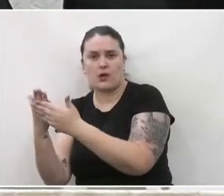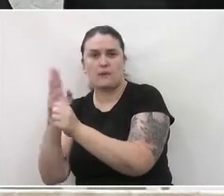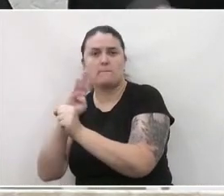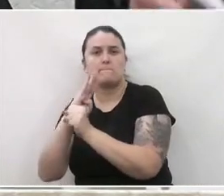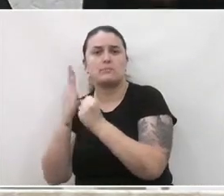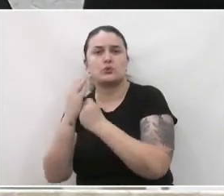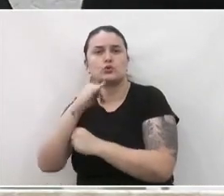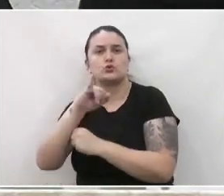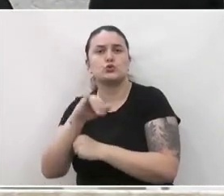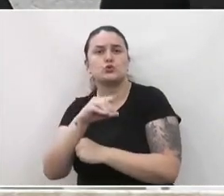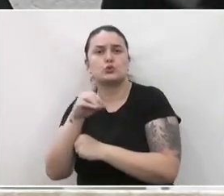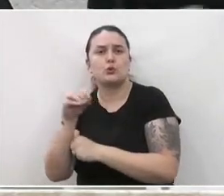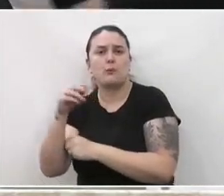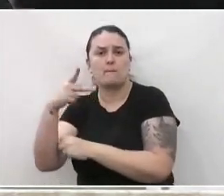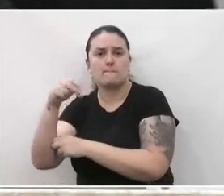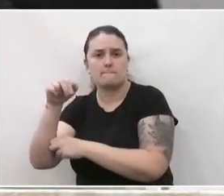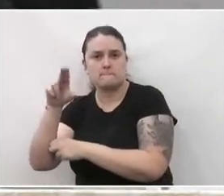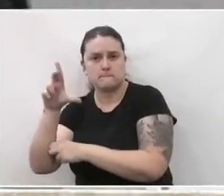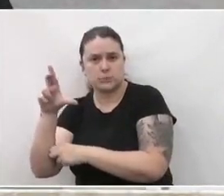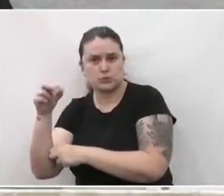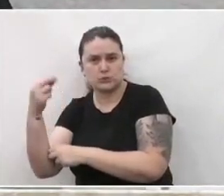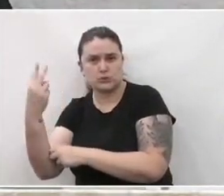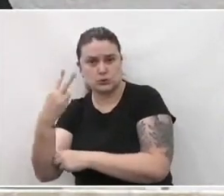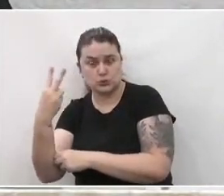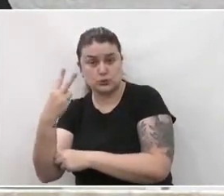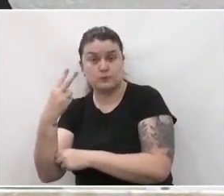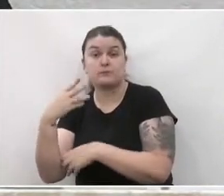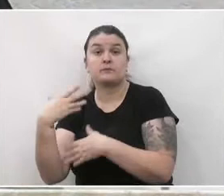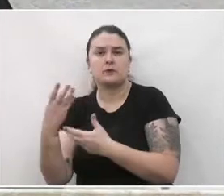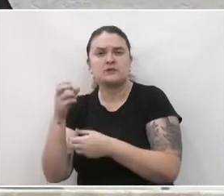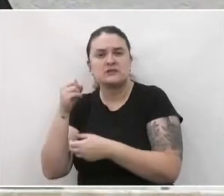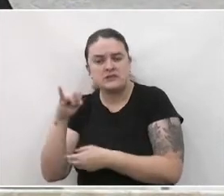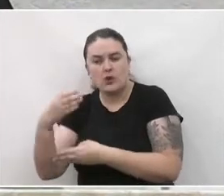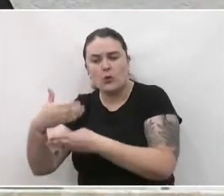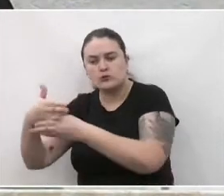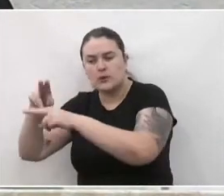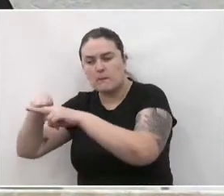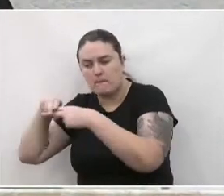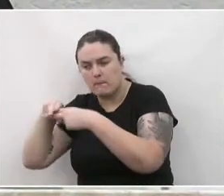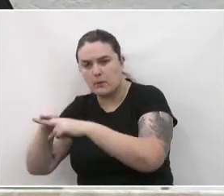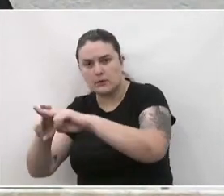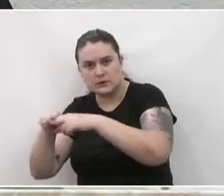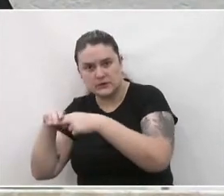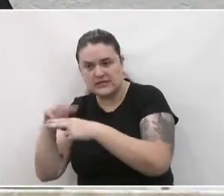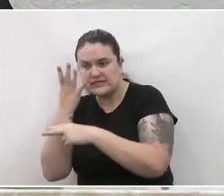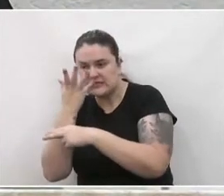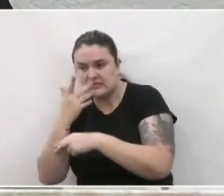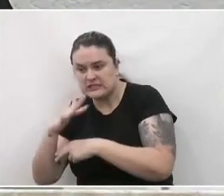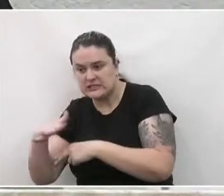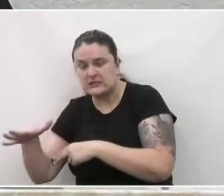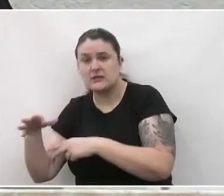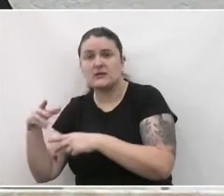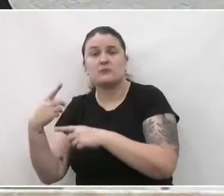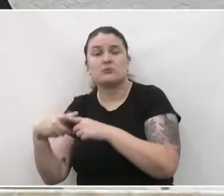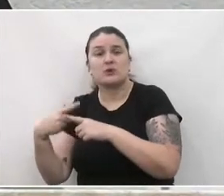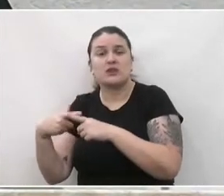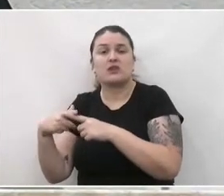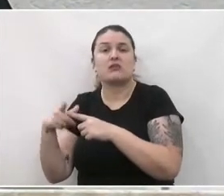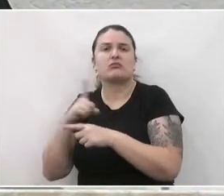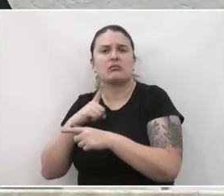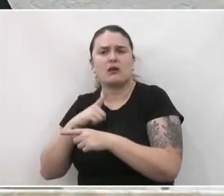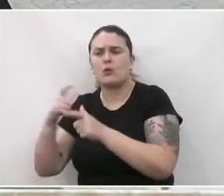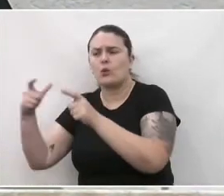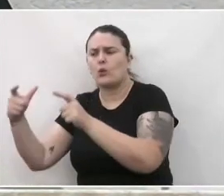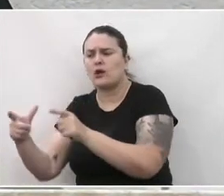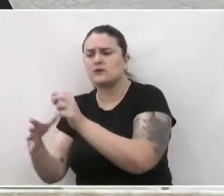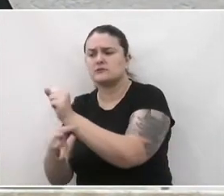II, nesta cidade. Justificativa. A viabilização de tal obra se dá pela necessidade das crianças disporem de um